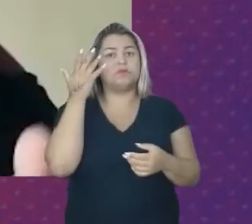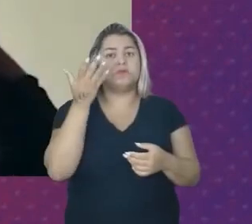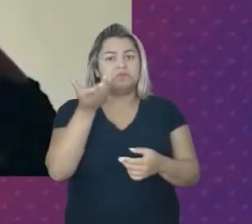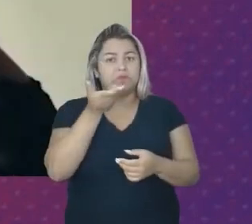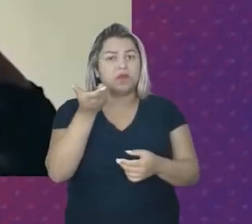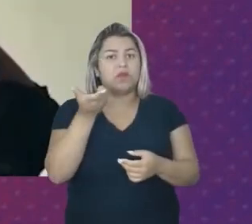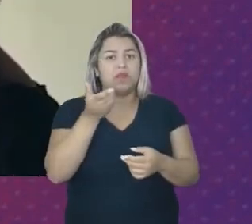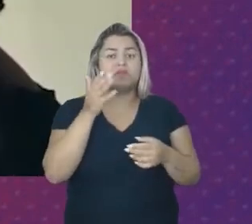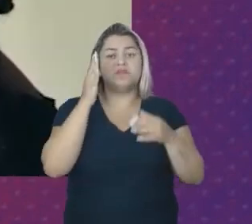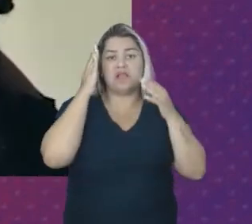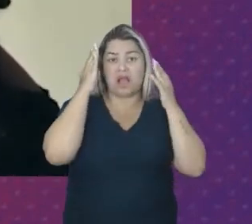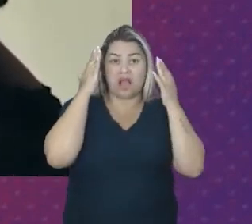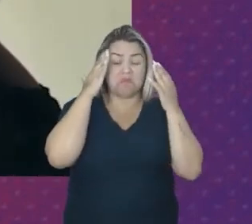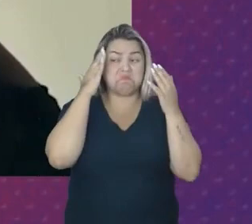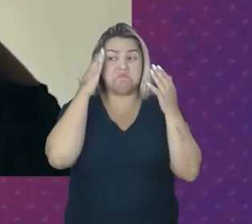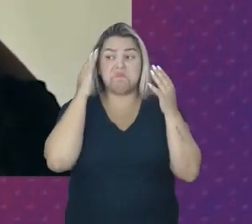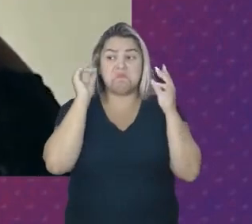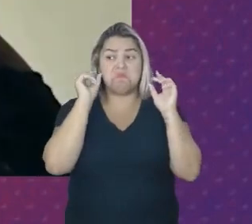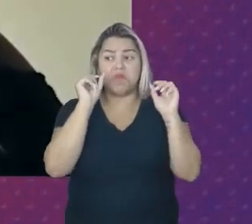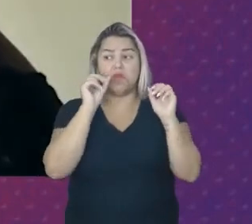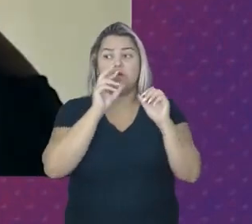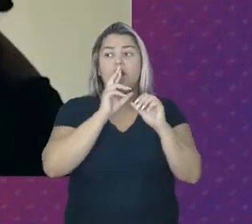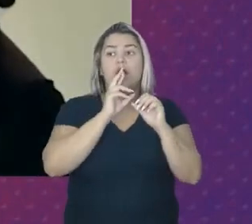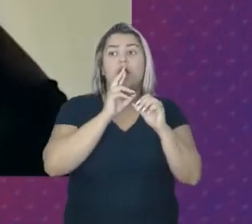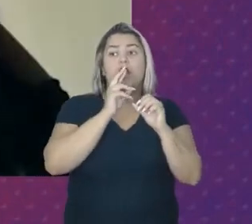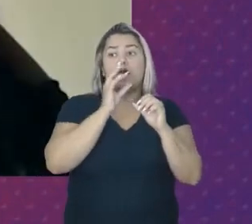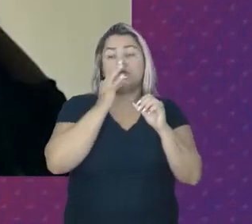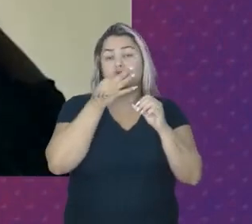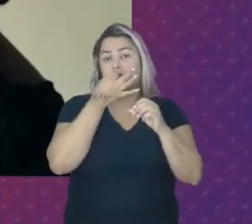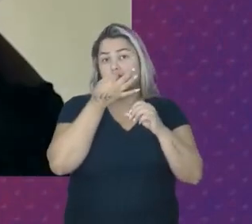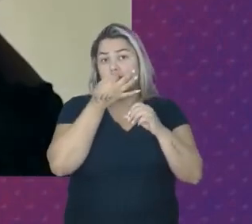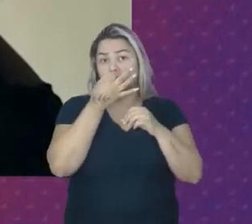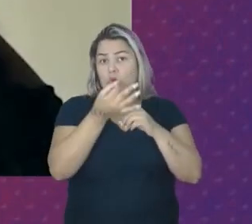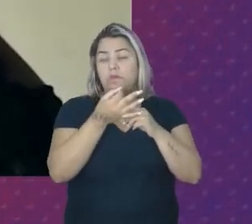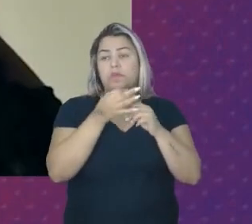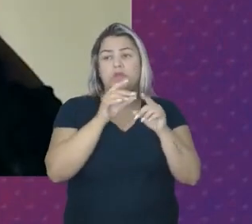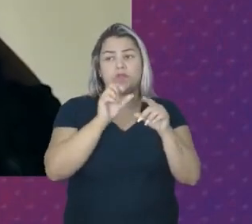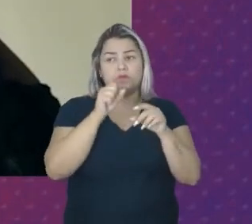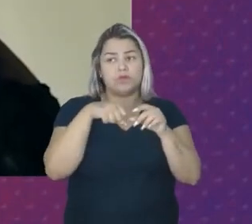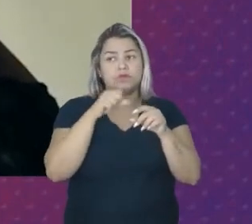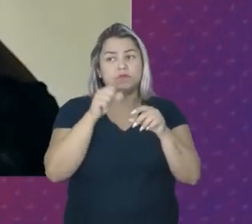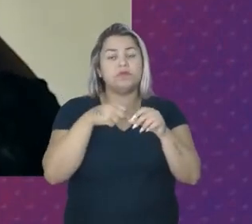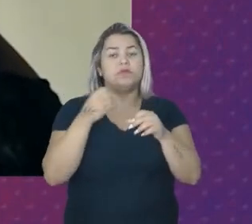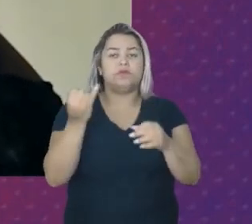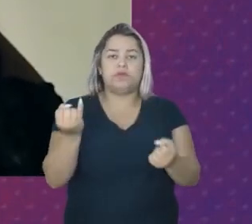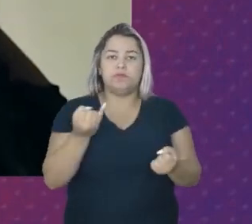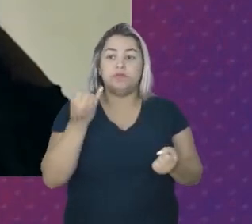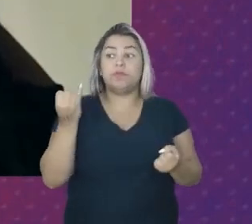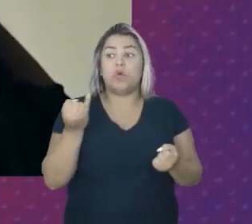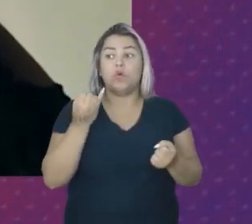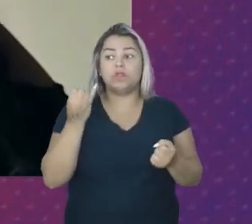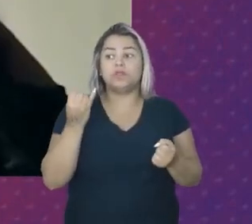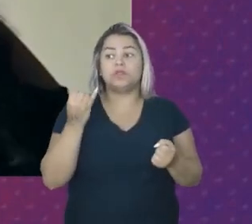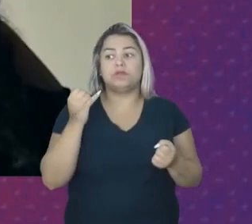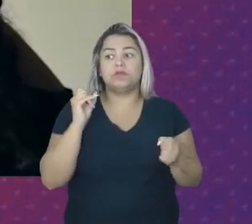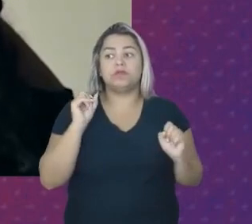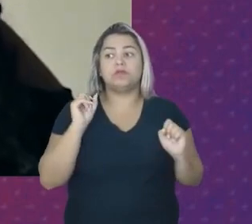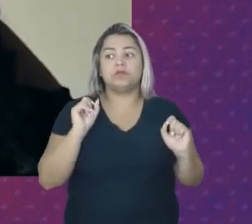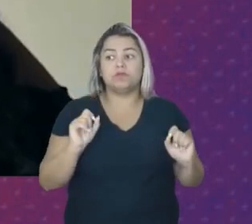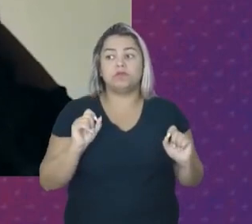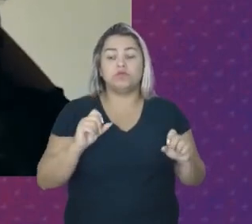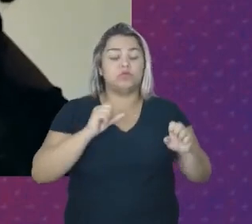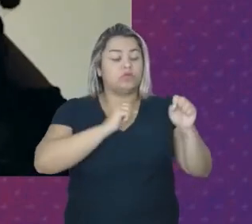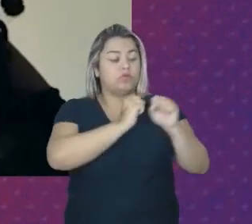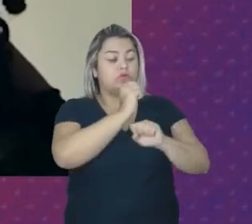você, elas querem saber qual é a sua opinião. E a opinião das mulheres é, sim, muito importante. Nossa opinião, nossa